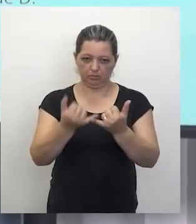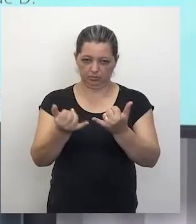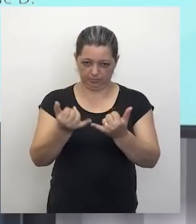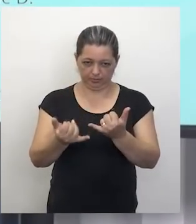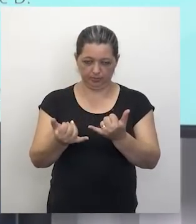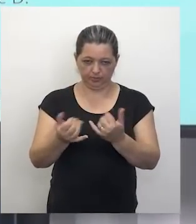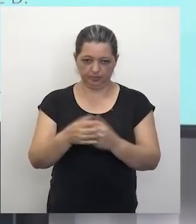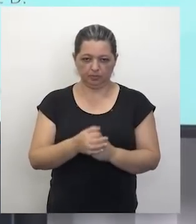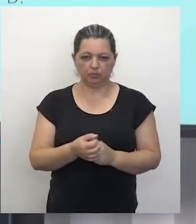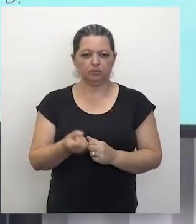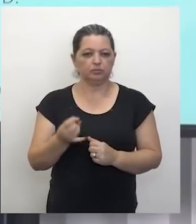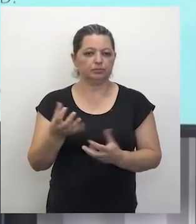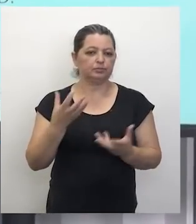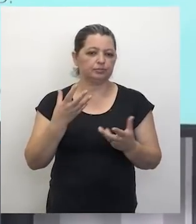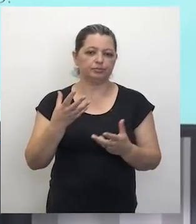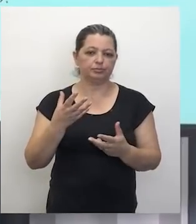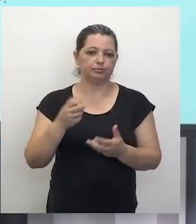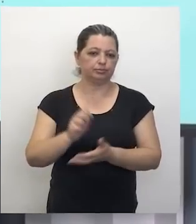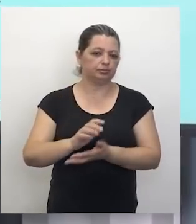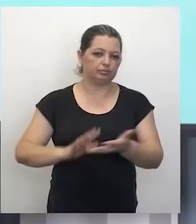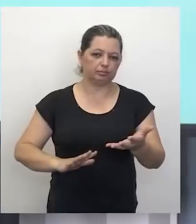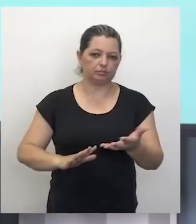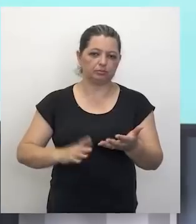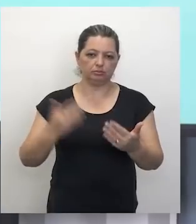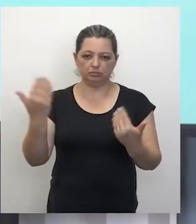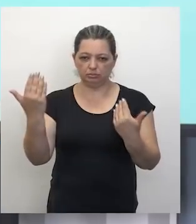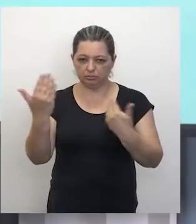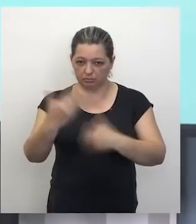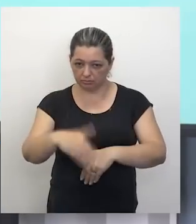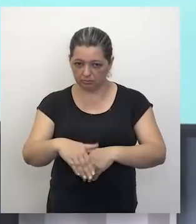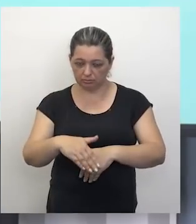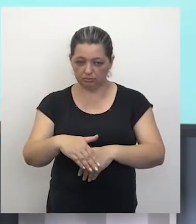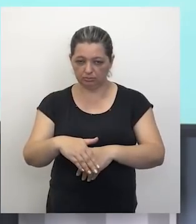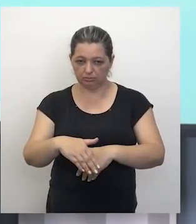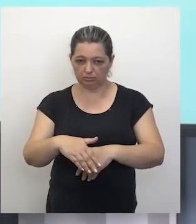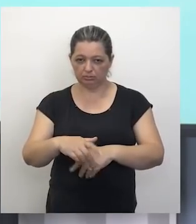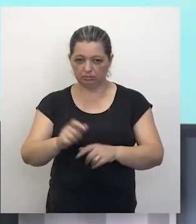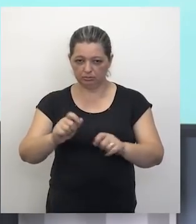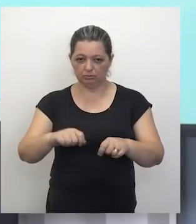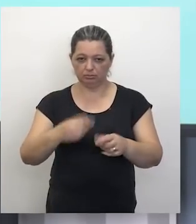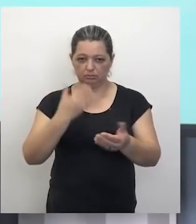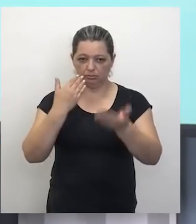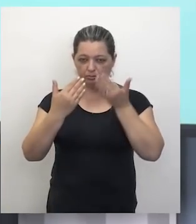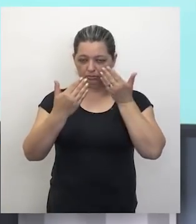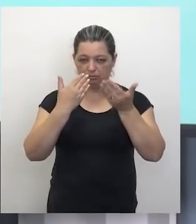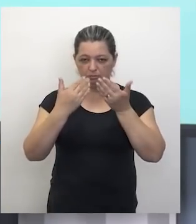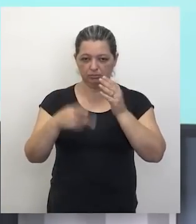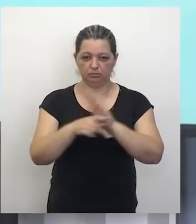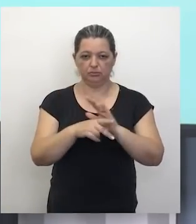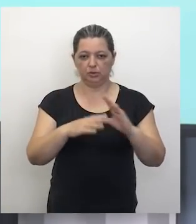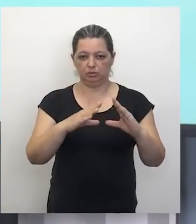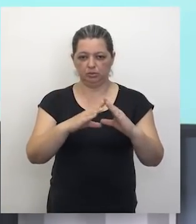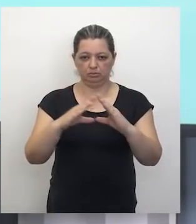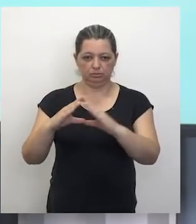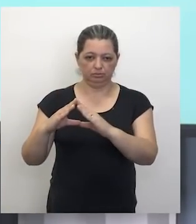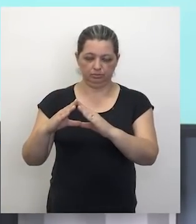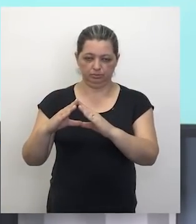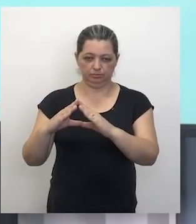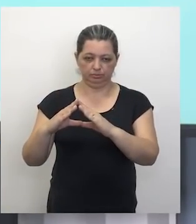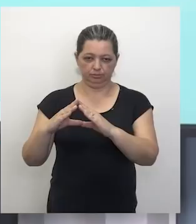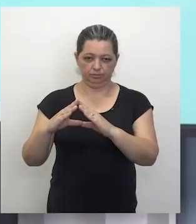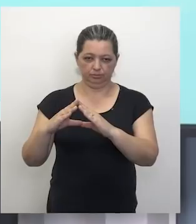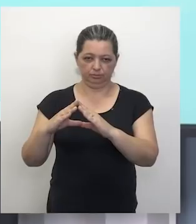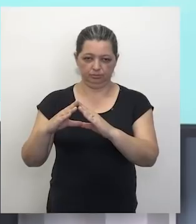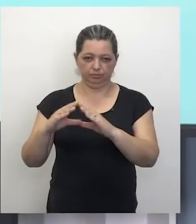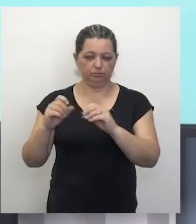Se a gente quisesse fazer uma atividade de prova, basta comparar dois lados correspondentes, tá certo? Então,